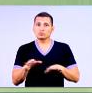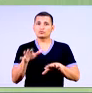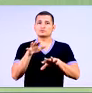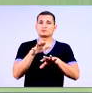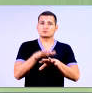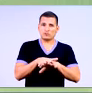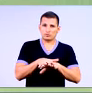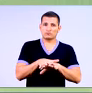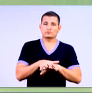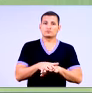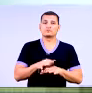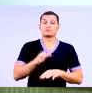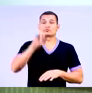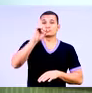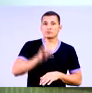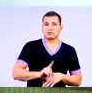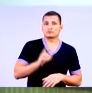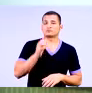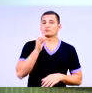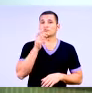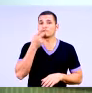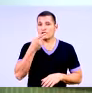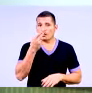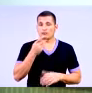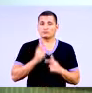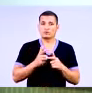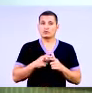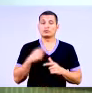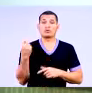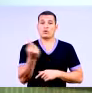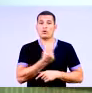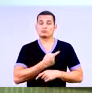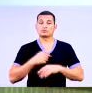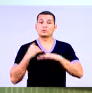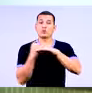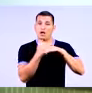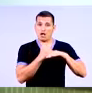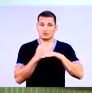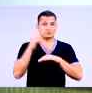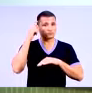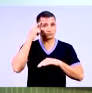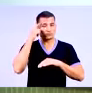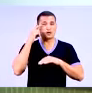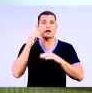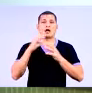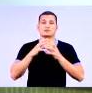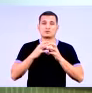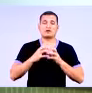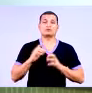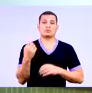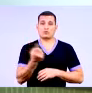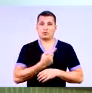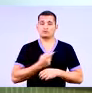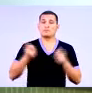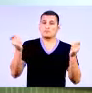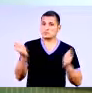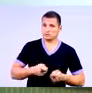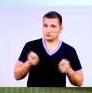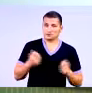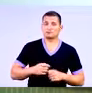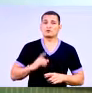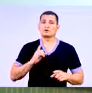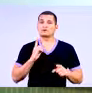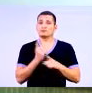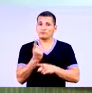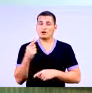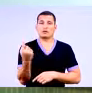somos iguais no sentido de que somos racionais e somos capazes de identificar as nossas necessidades.